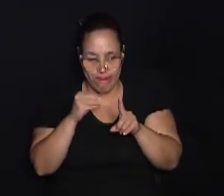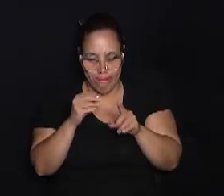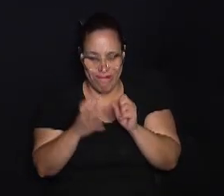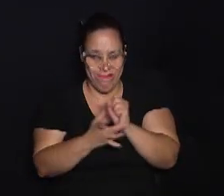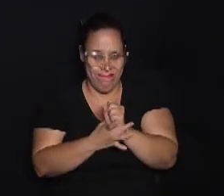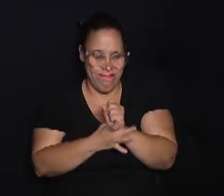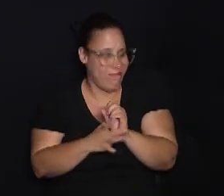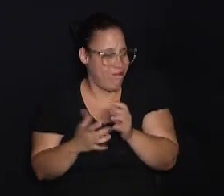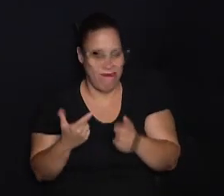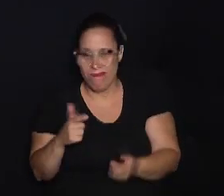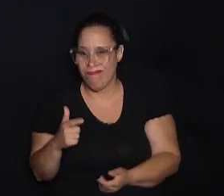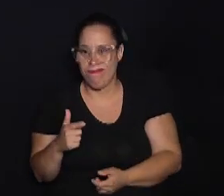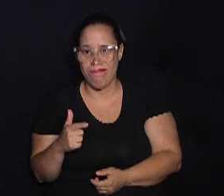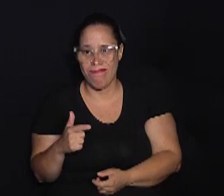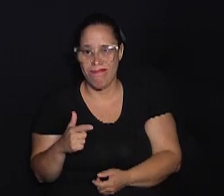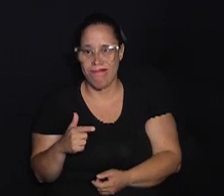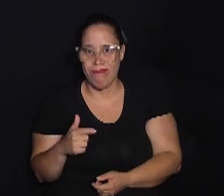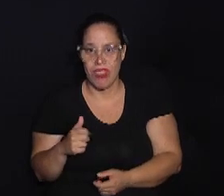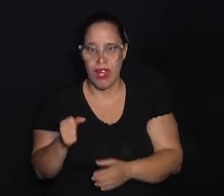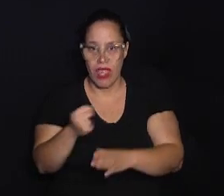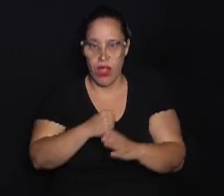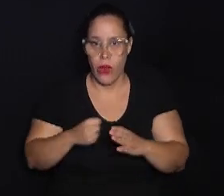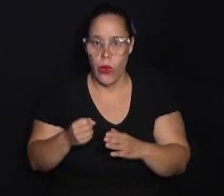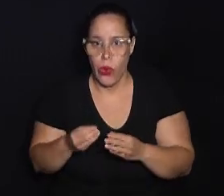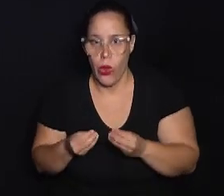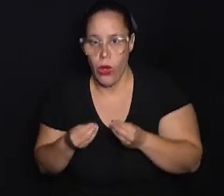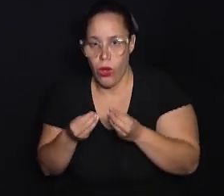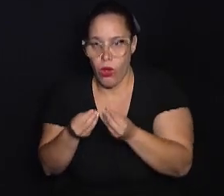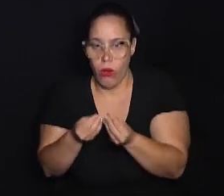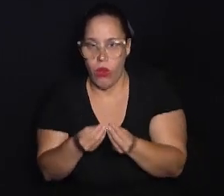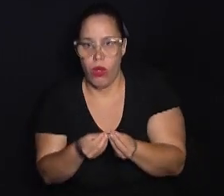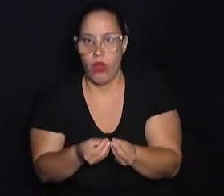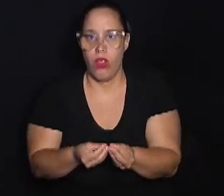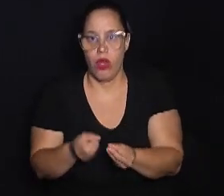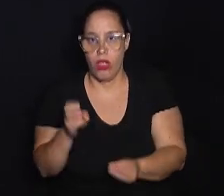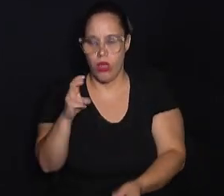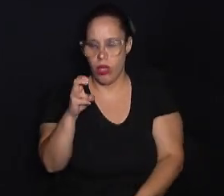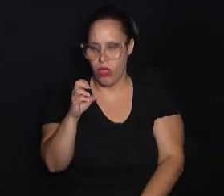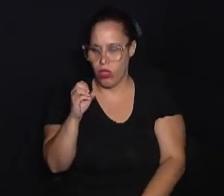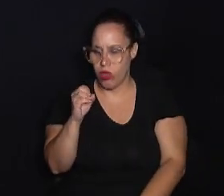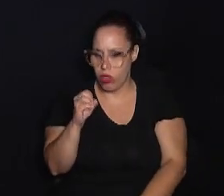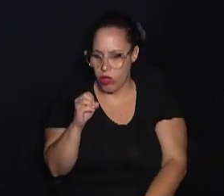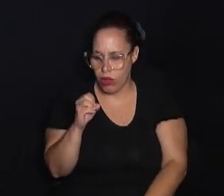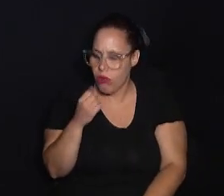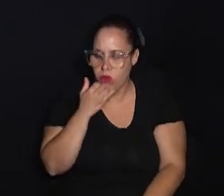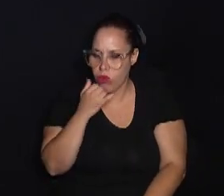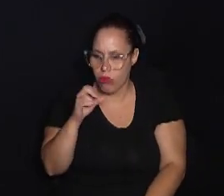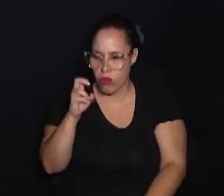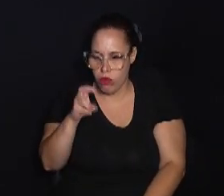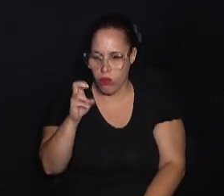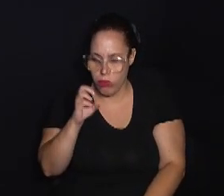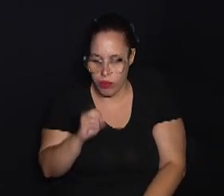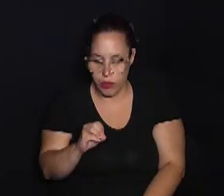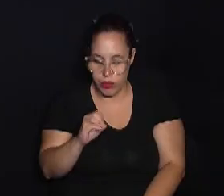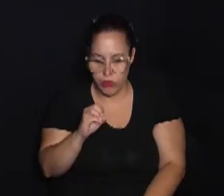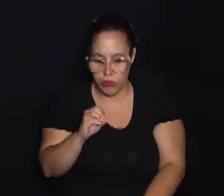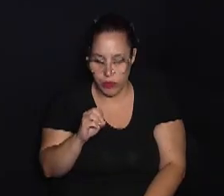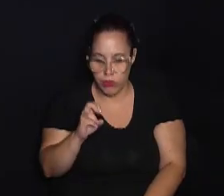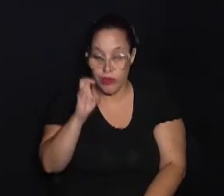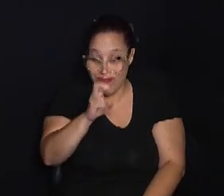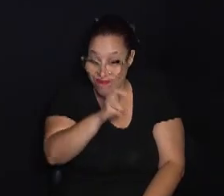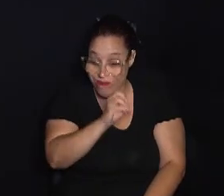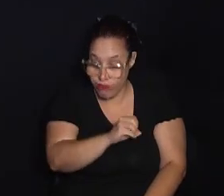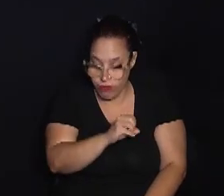insegurança alimentar. Essa cozinha fornece em torno de 550 refeições, né, por